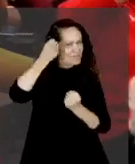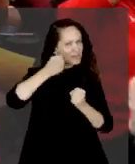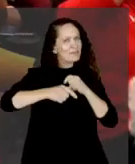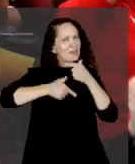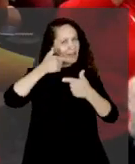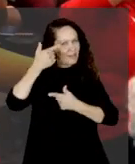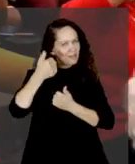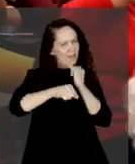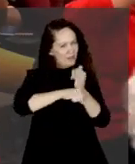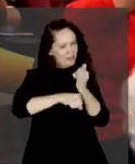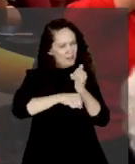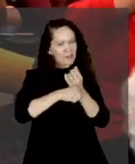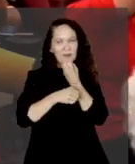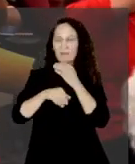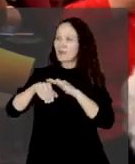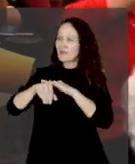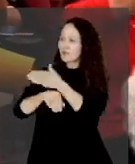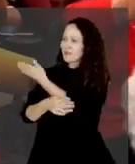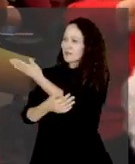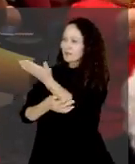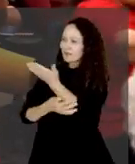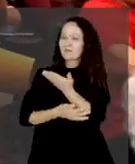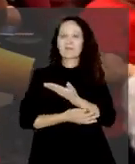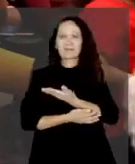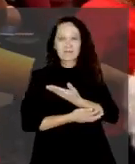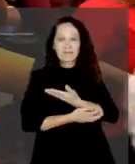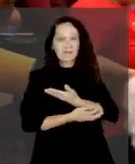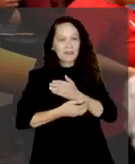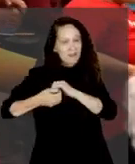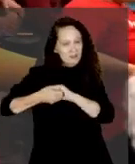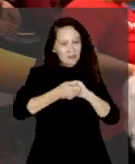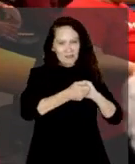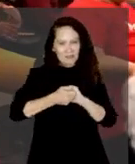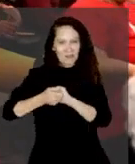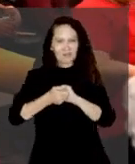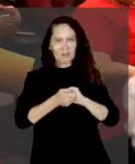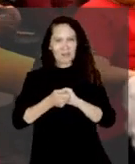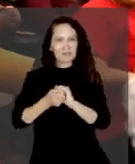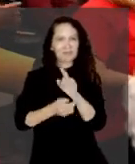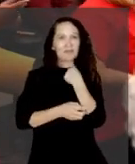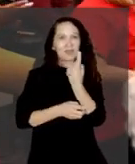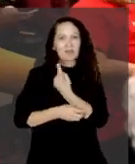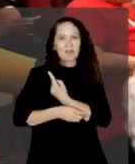Obrigado, Felipe. Aí a gente sai de Diadema.